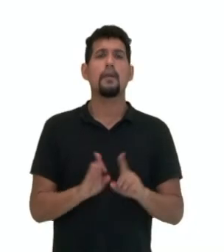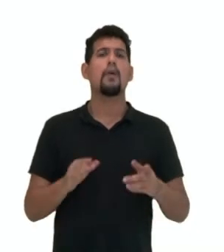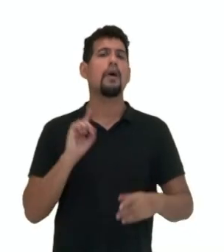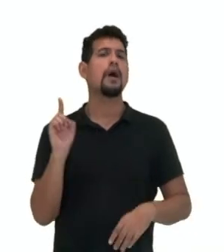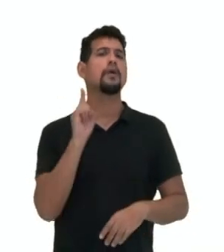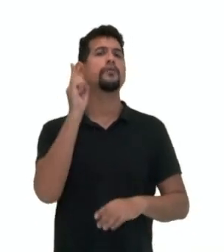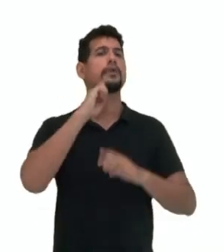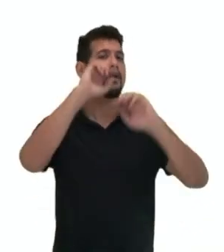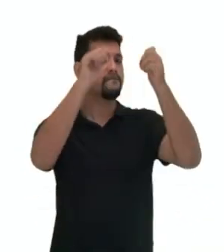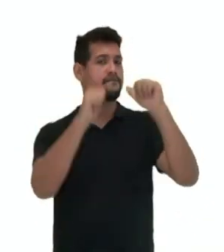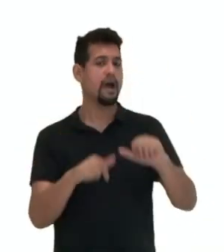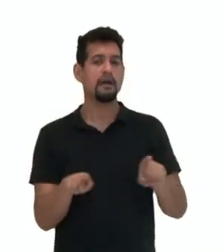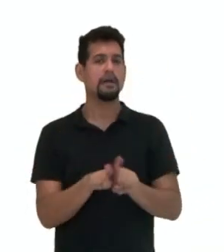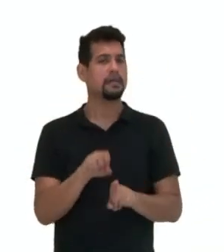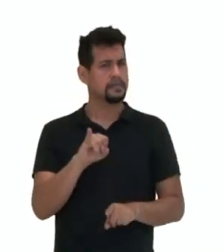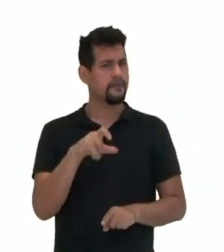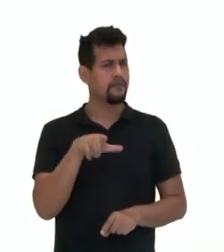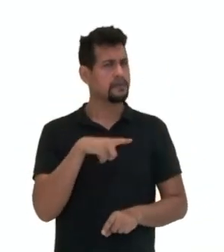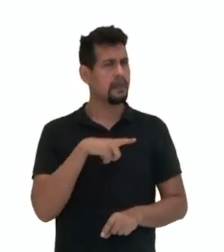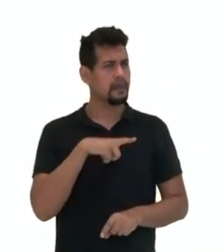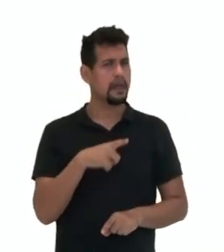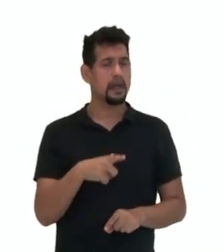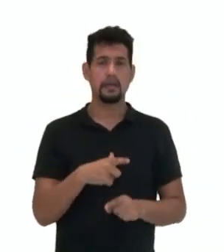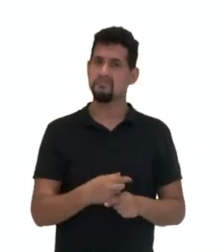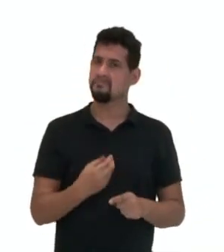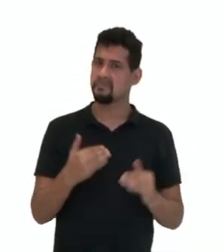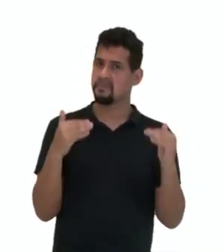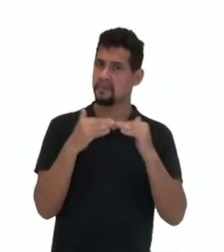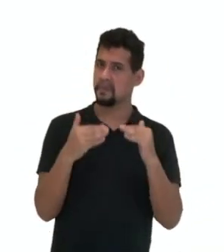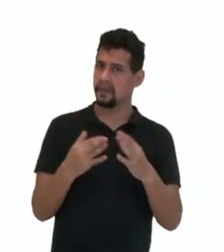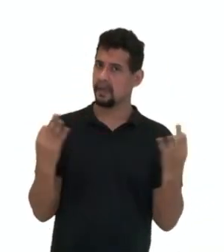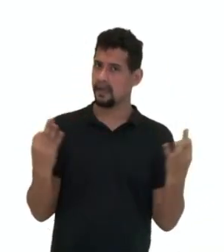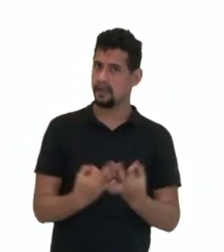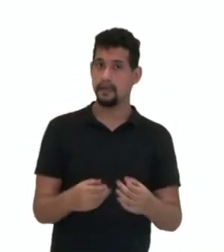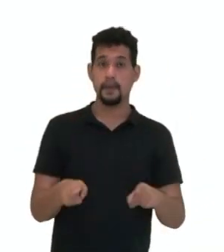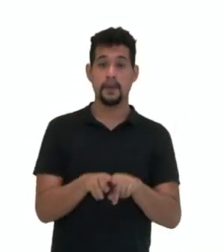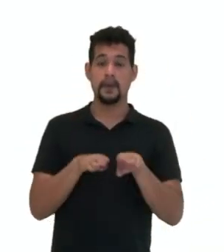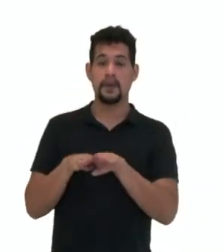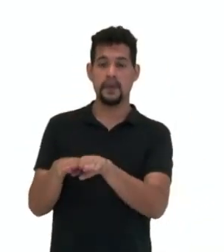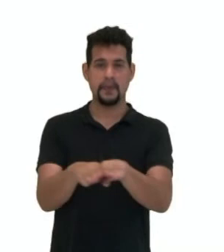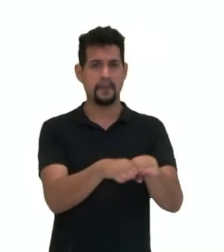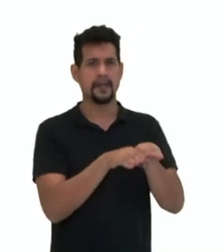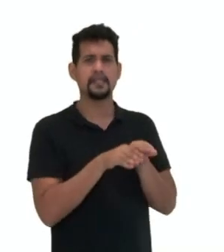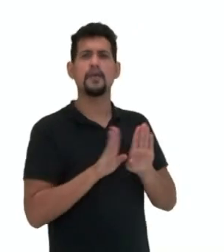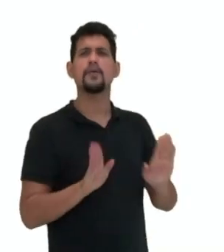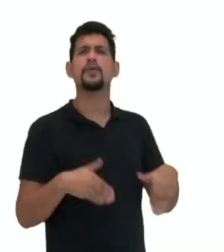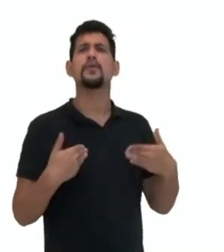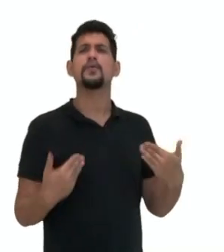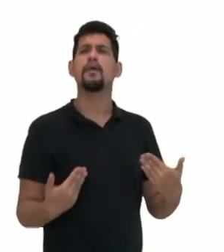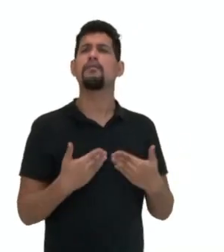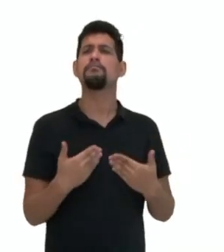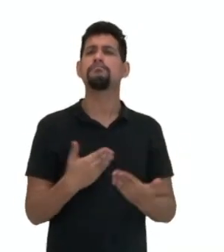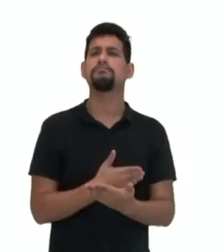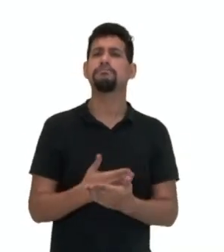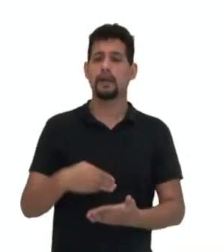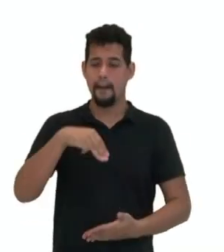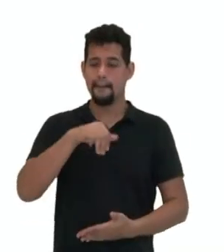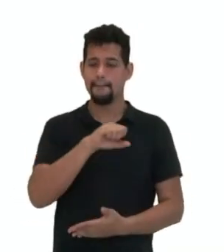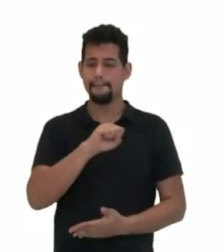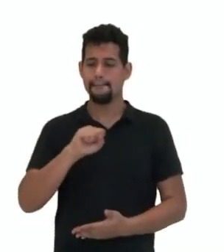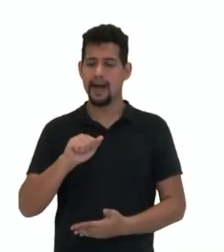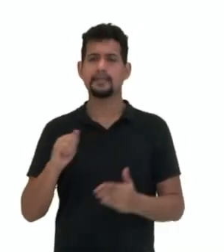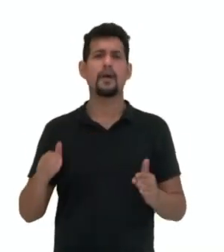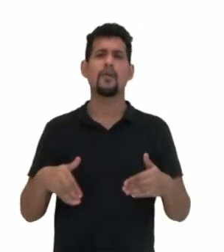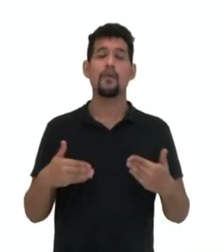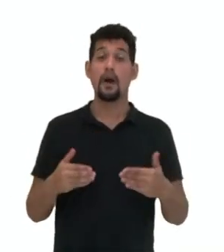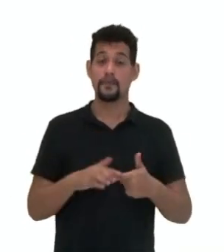e verifique se você está dentro do padrão e qual é o seu índice de massa corporal, tá?